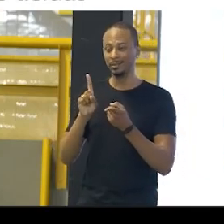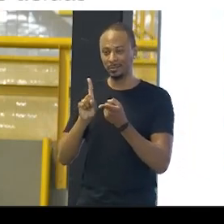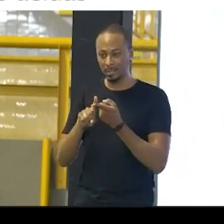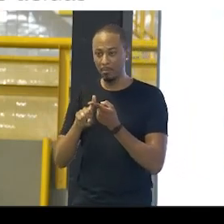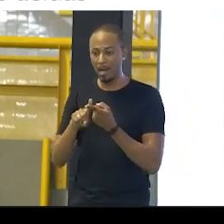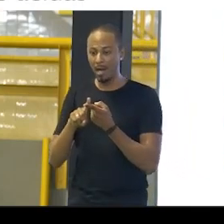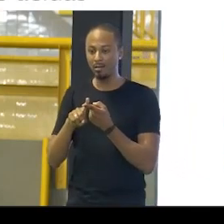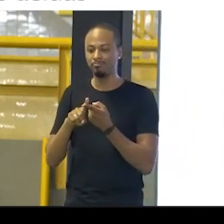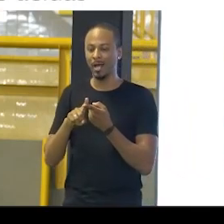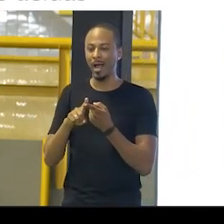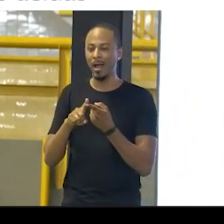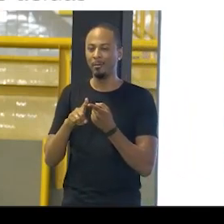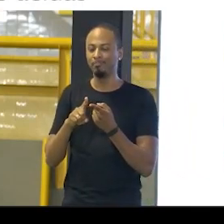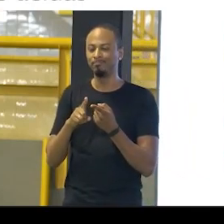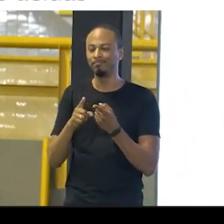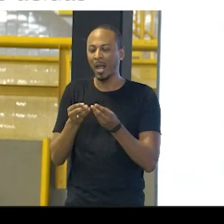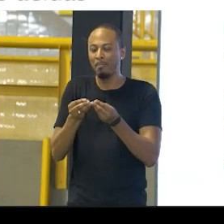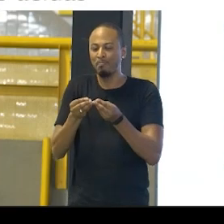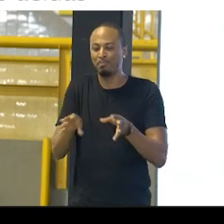vida